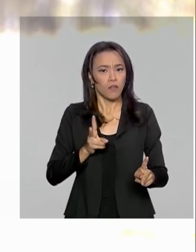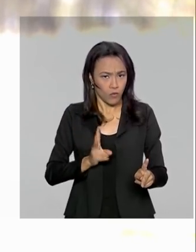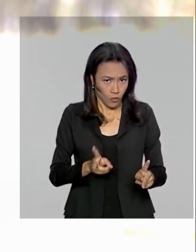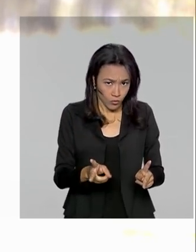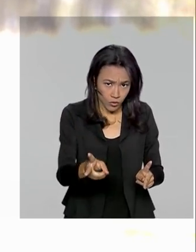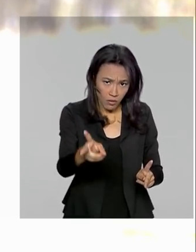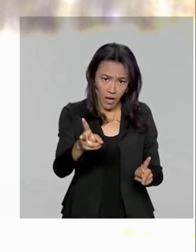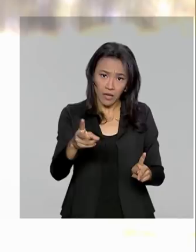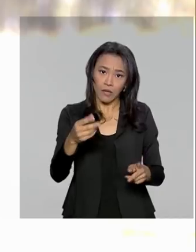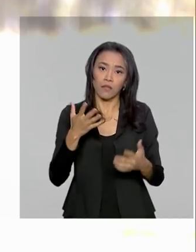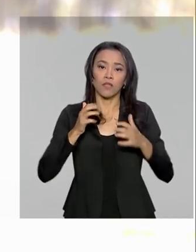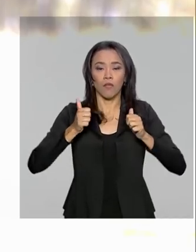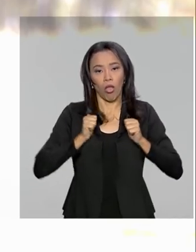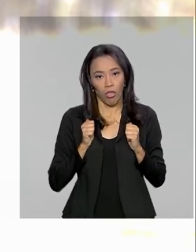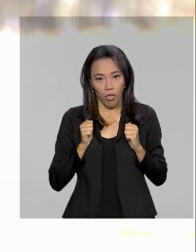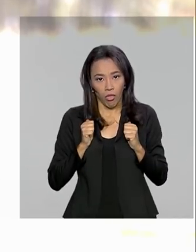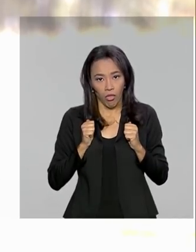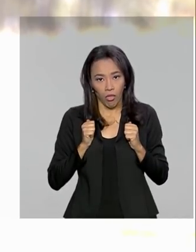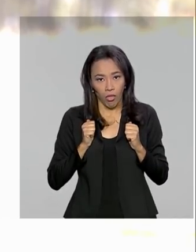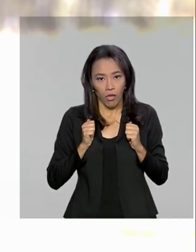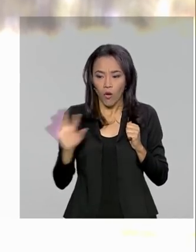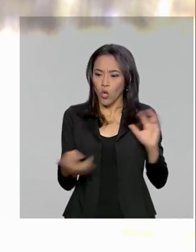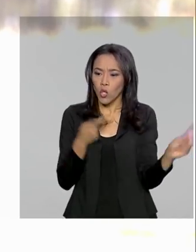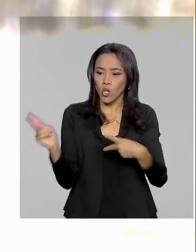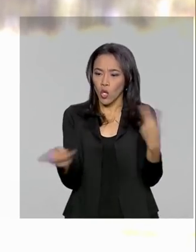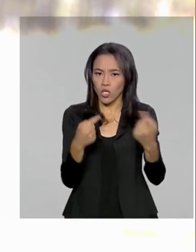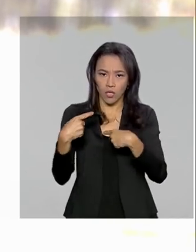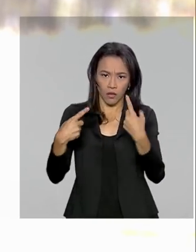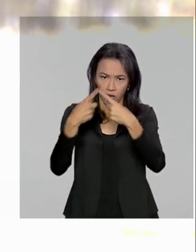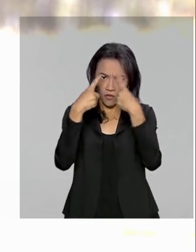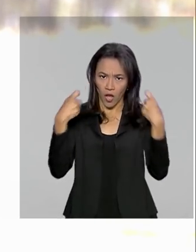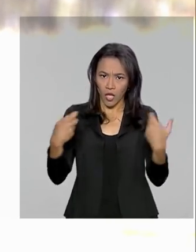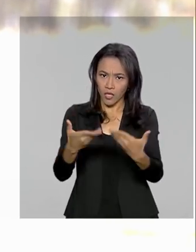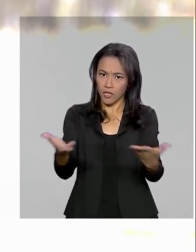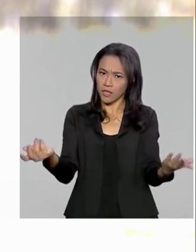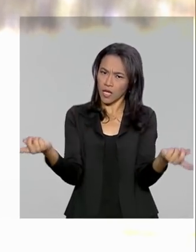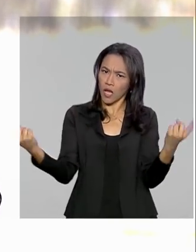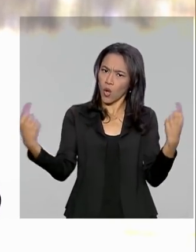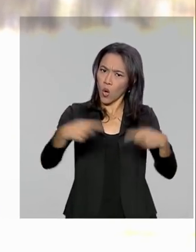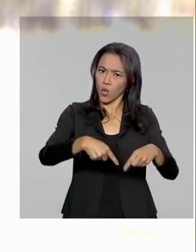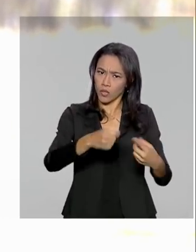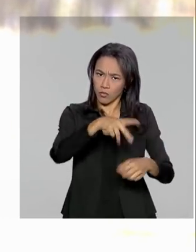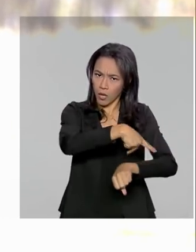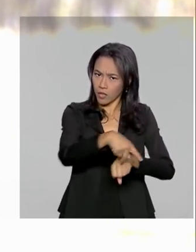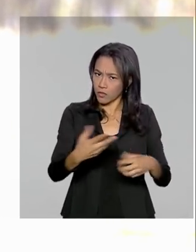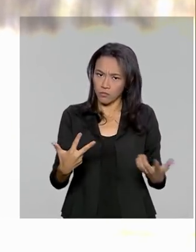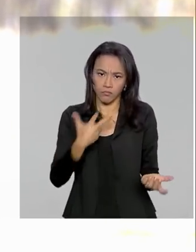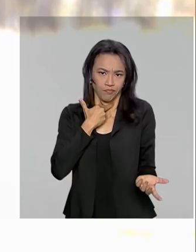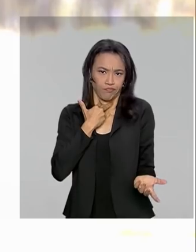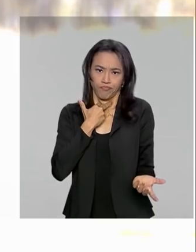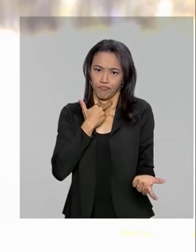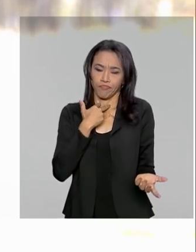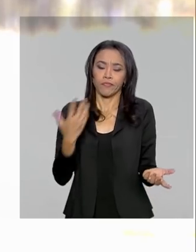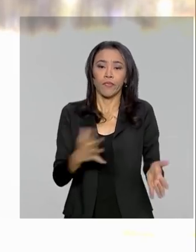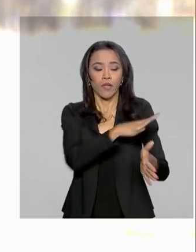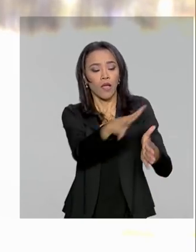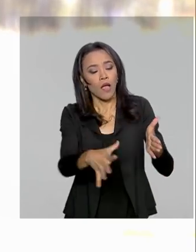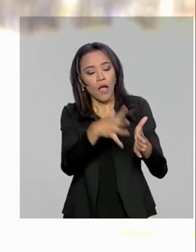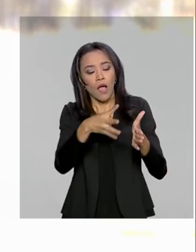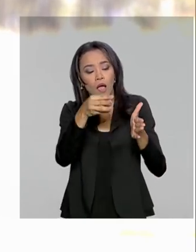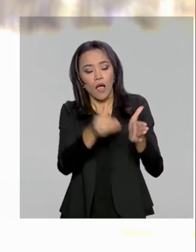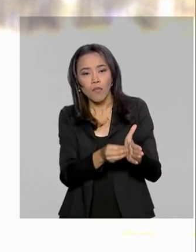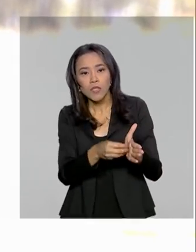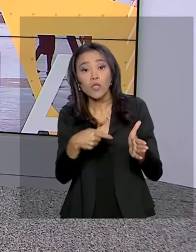sendo passivo a esse tipo de agressão à nossa soberania. A Amazônia brasileira